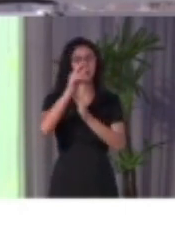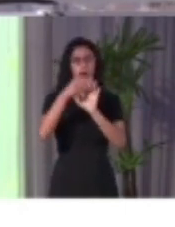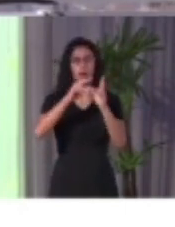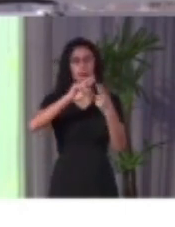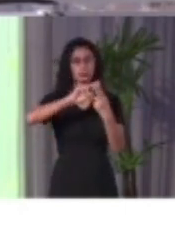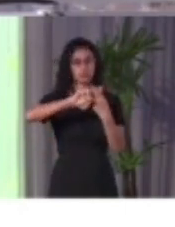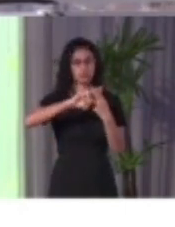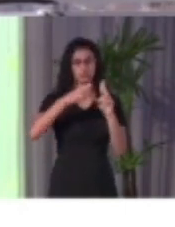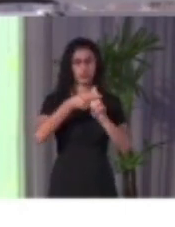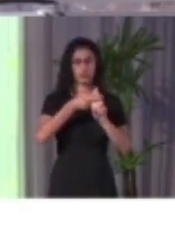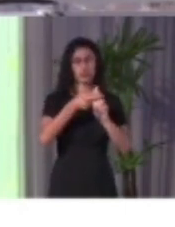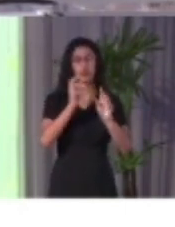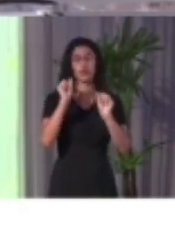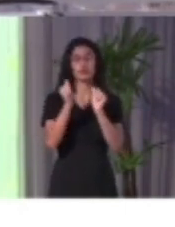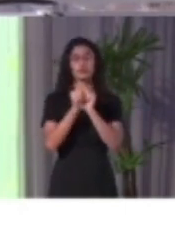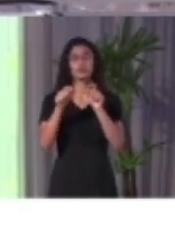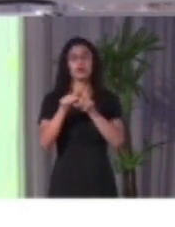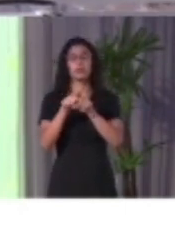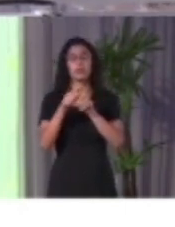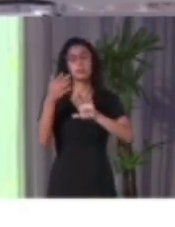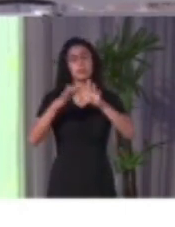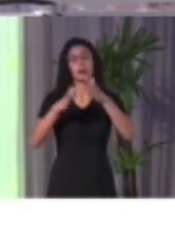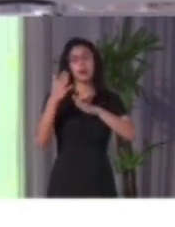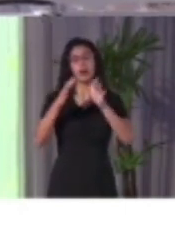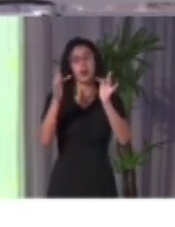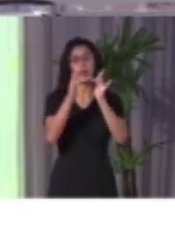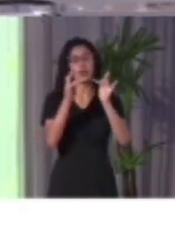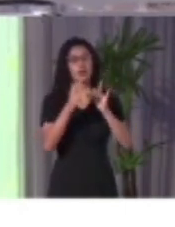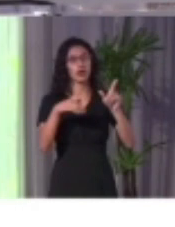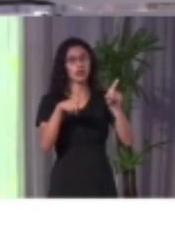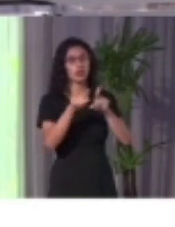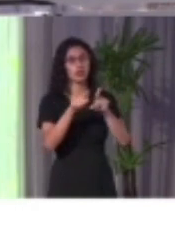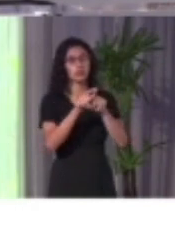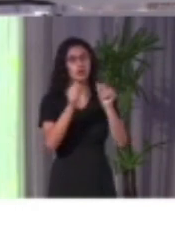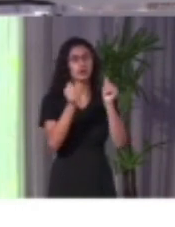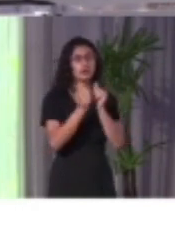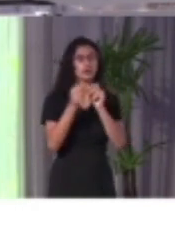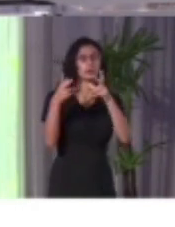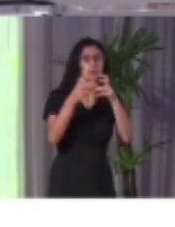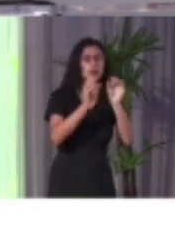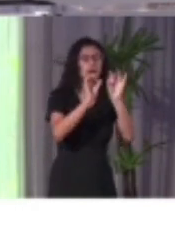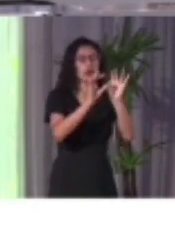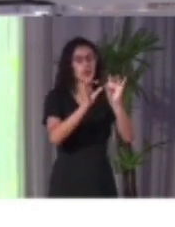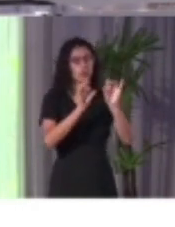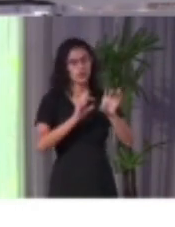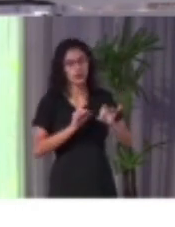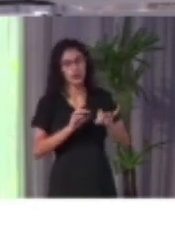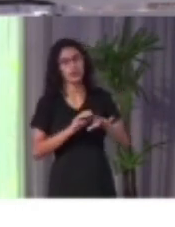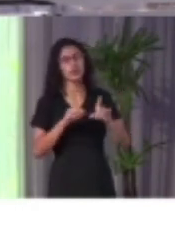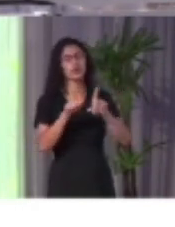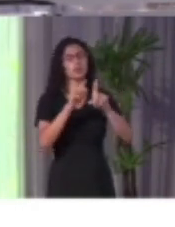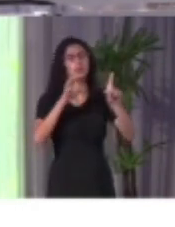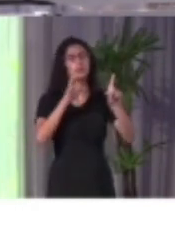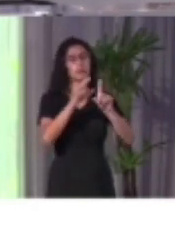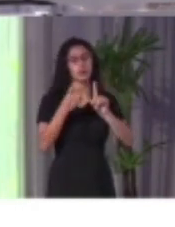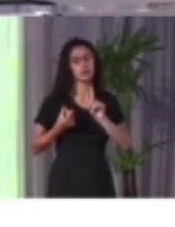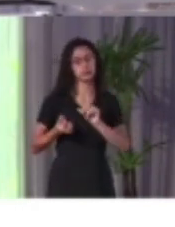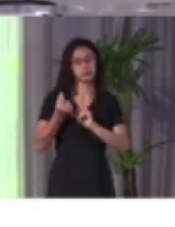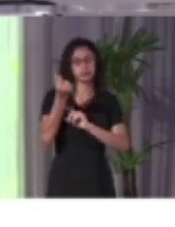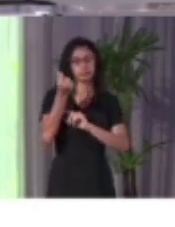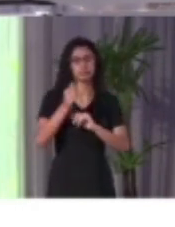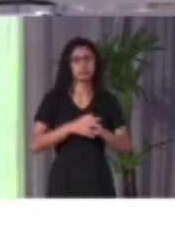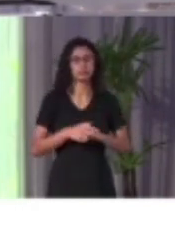SUS, com justificativa majoritariamente ligada a questões de elegibilidade específica e impacto orçamentário